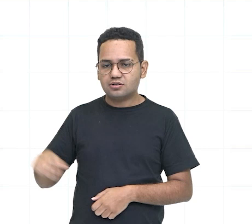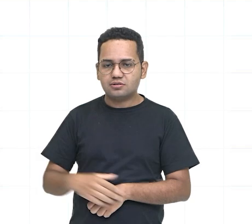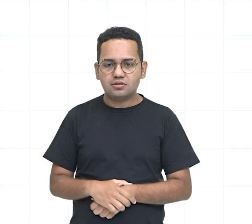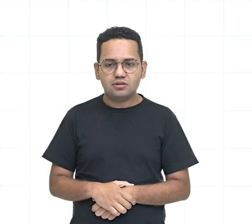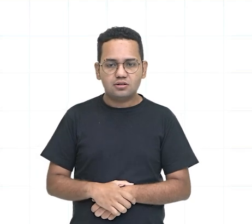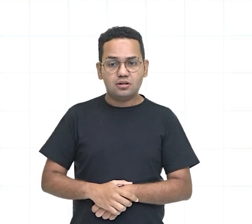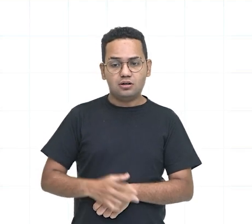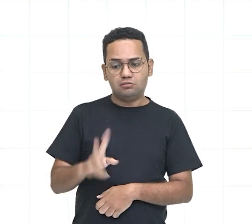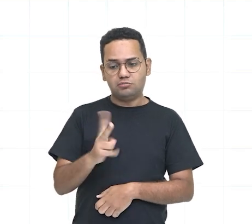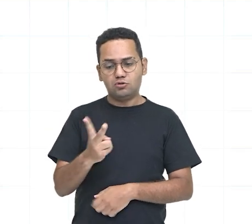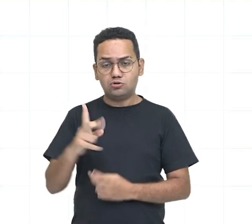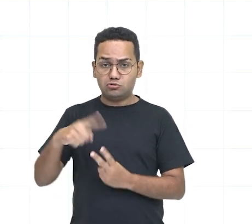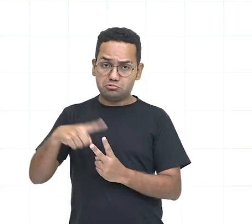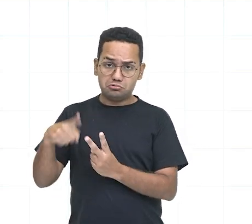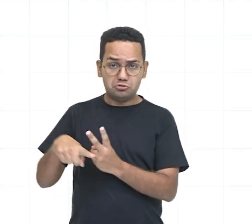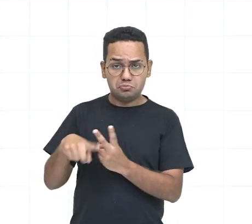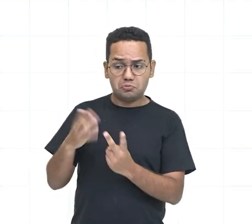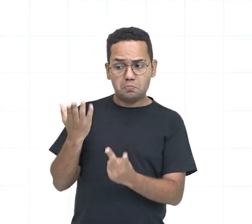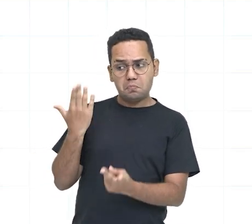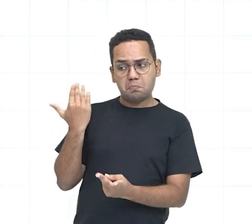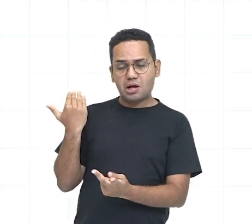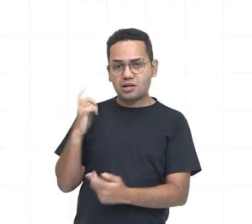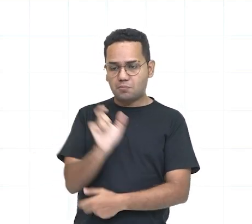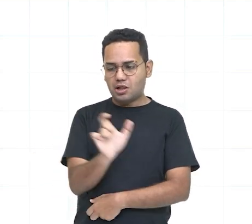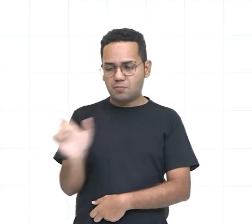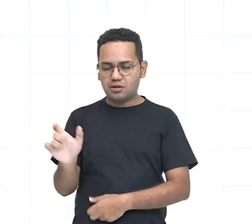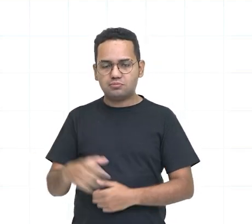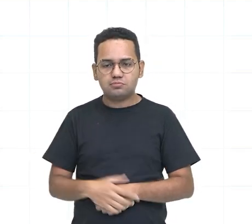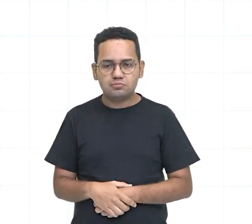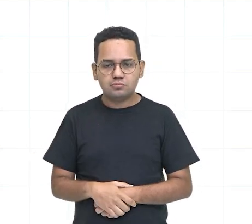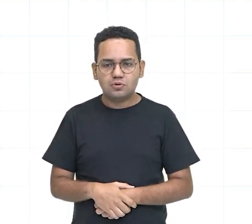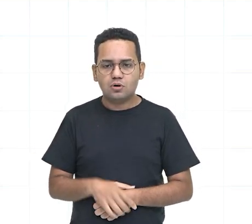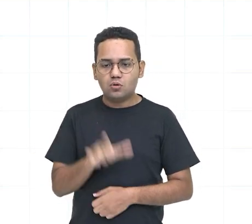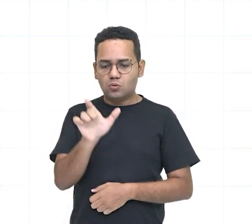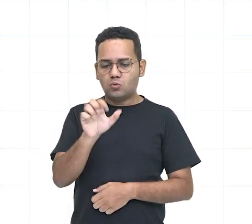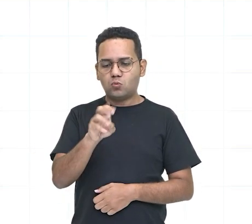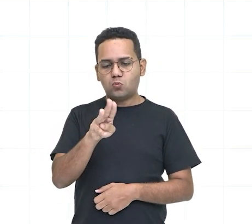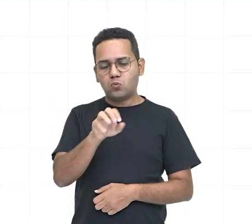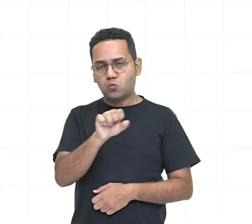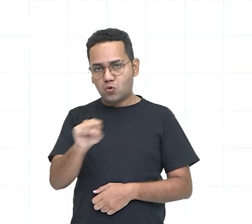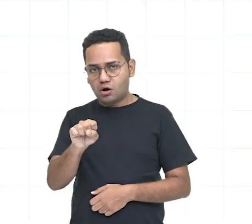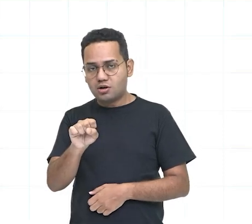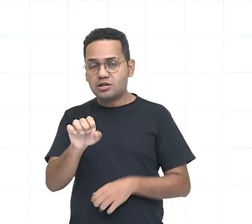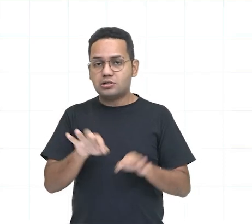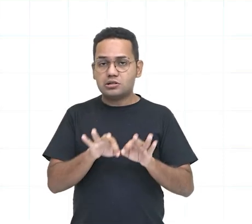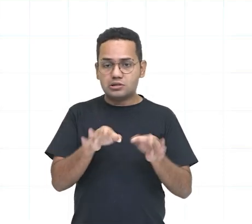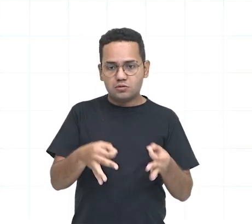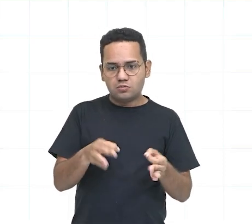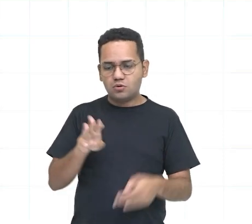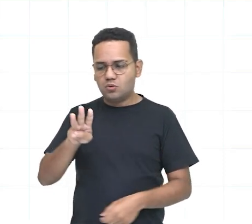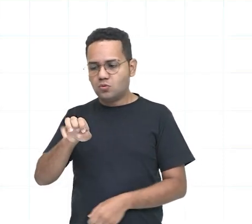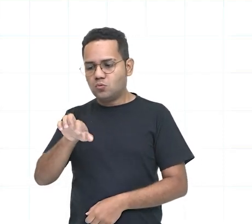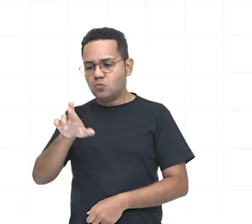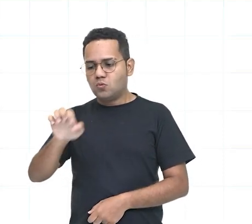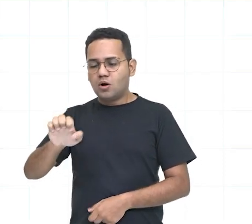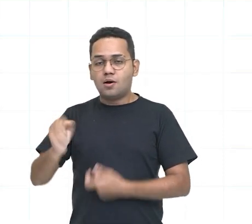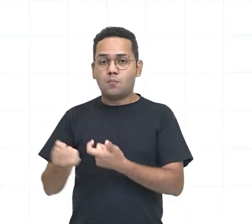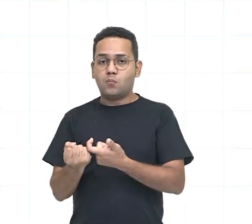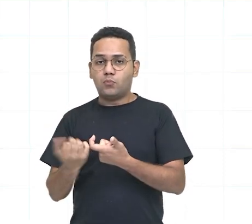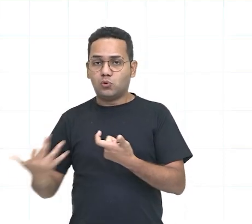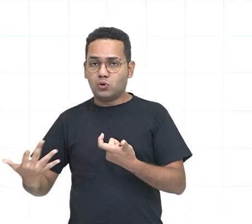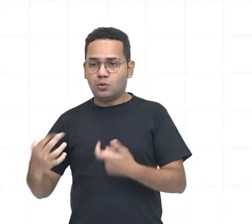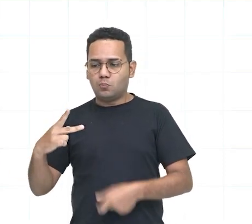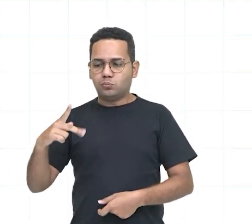uma das duas formas, was para singular, were quando o sujeito for plural. E to go, o verbo to go tem